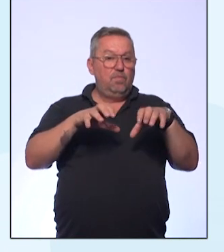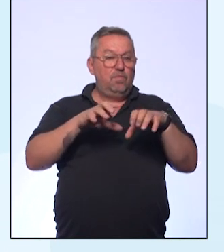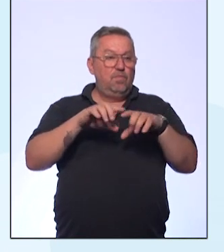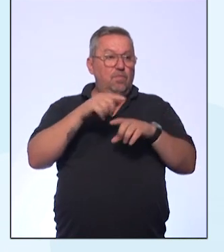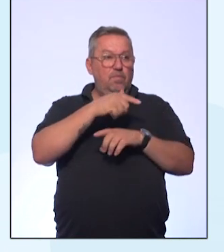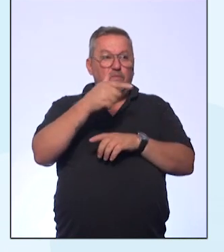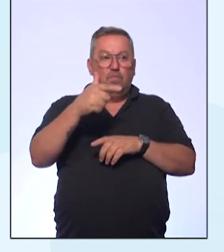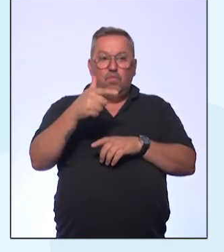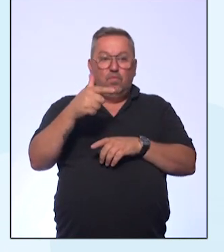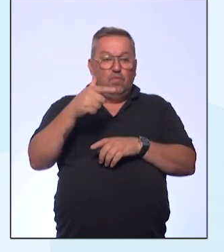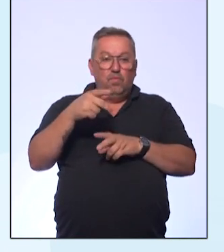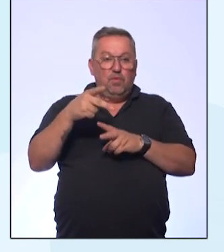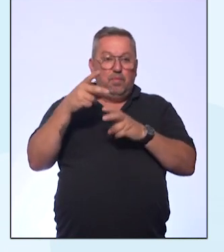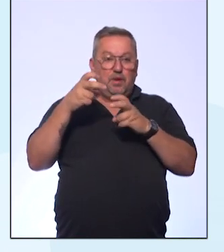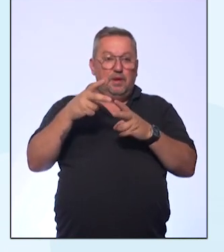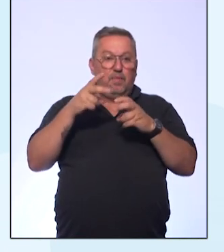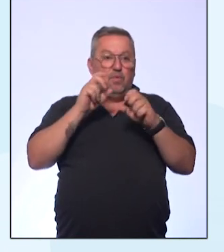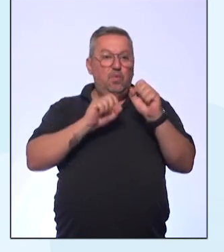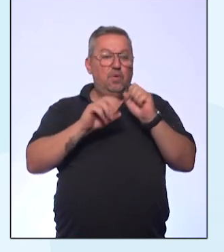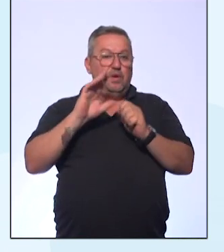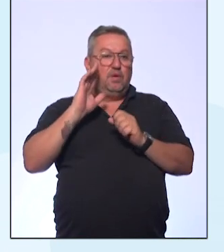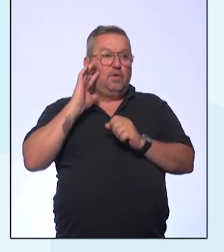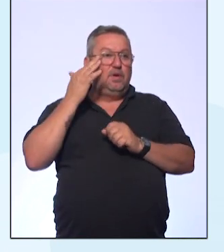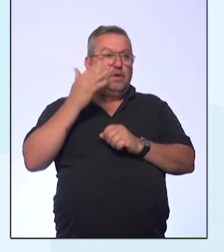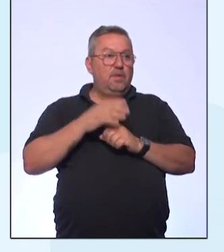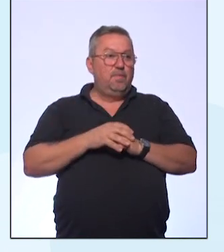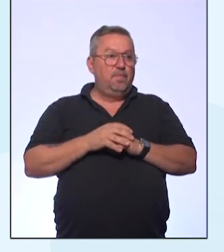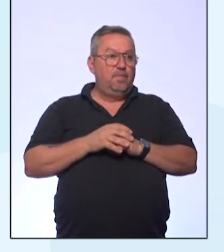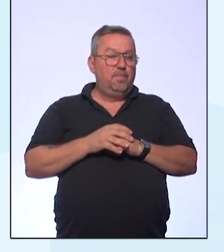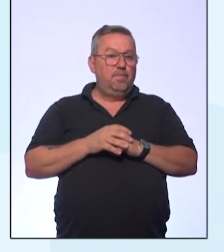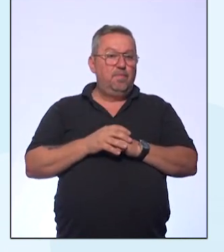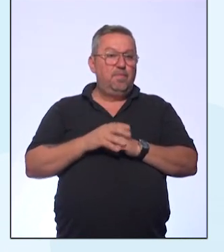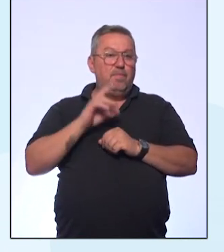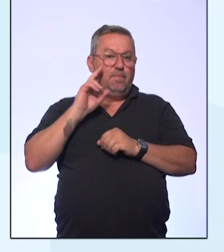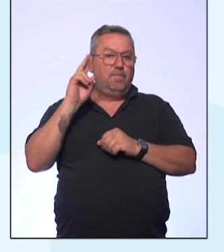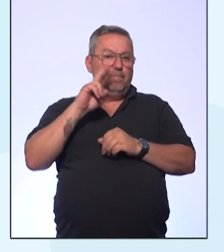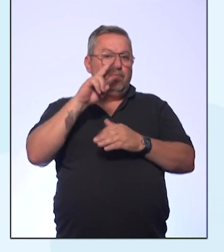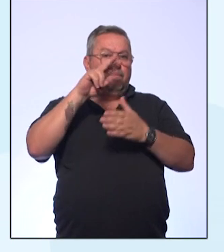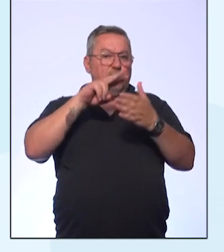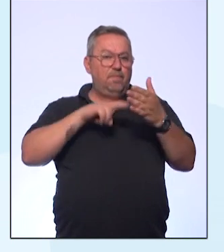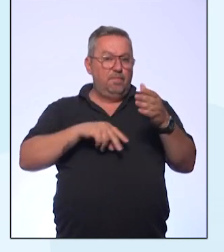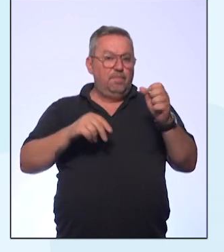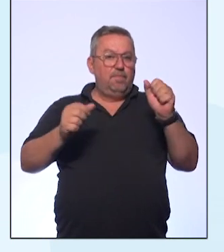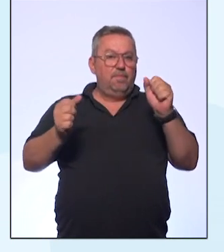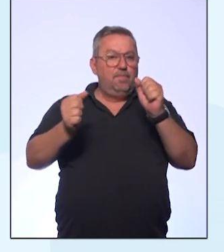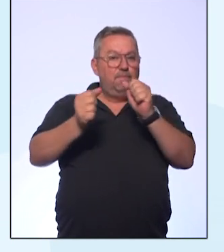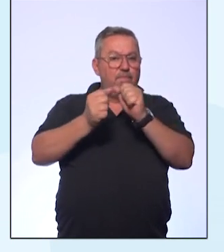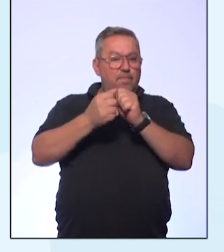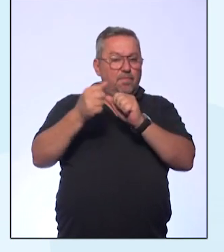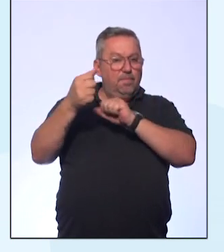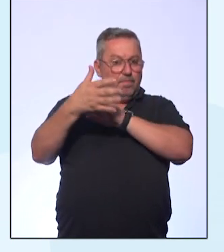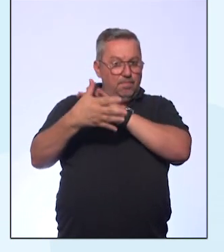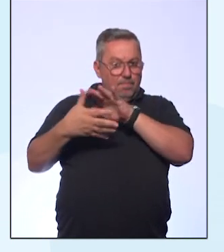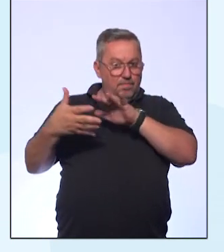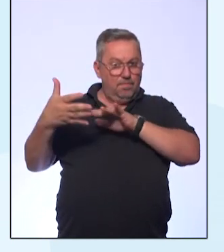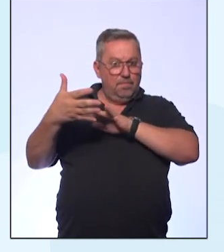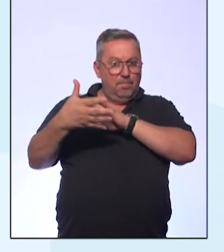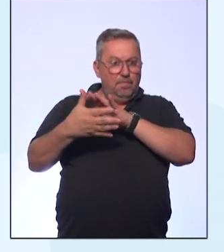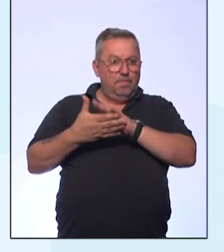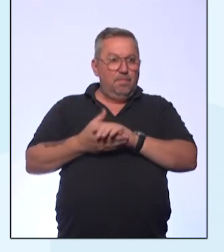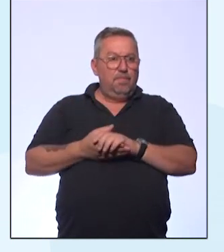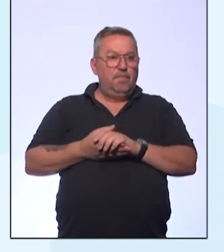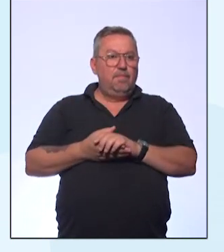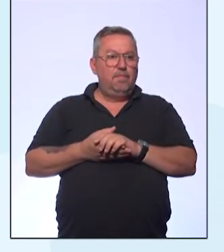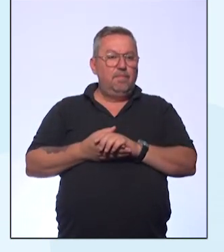gente não tinha muita percepção do que ia acontecer. Então, vamos ler juntos a parte 1, início da